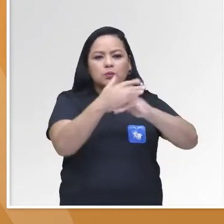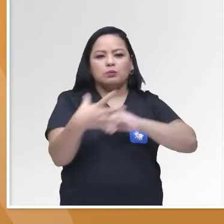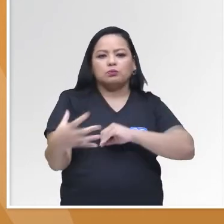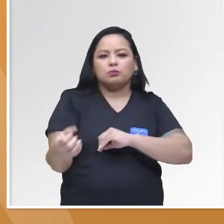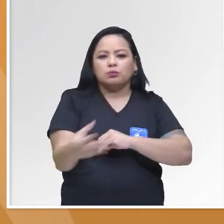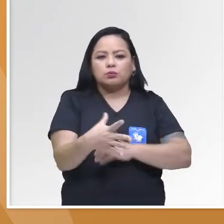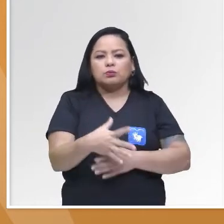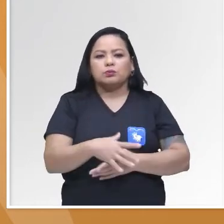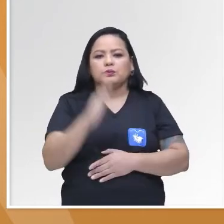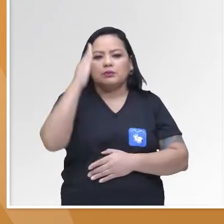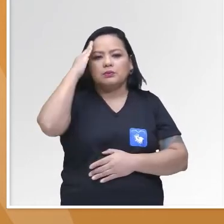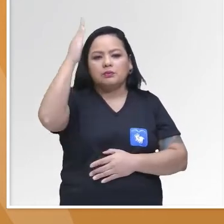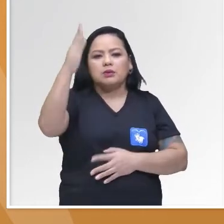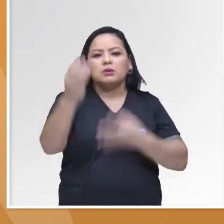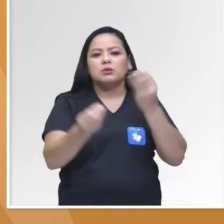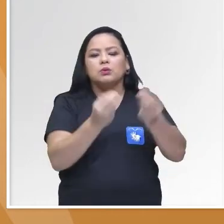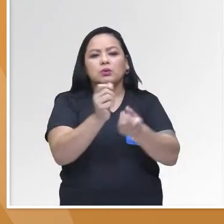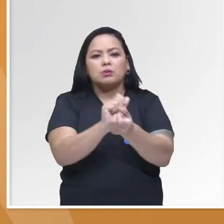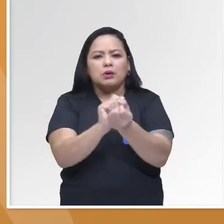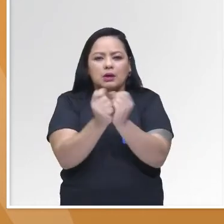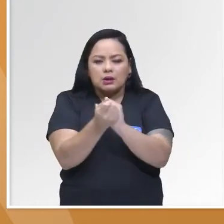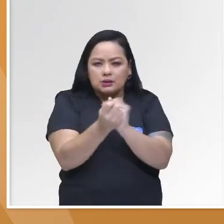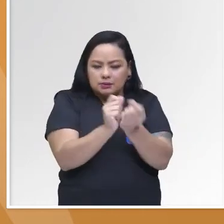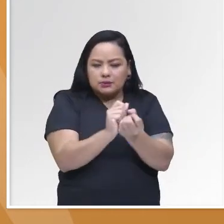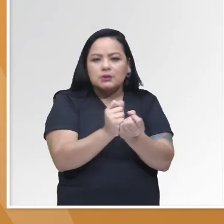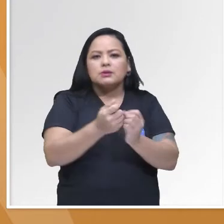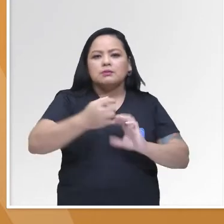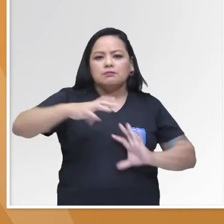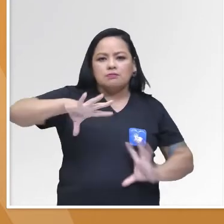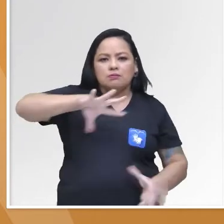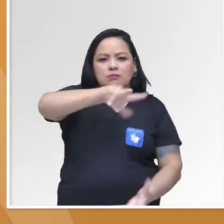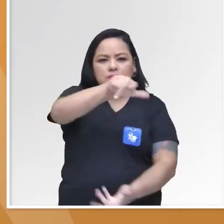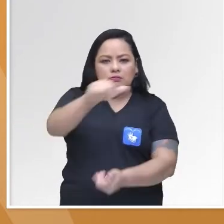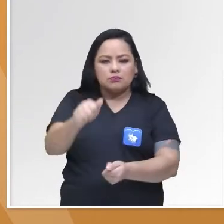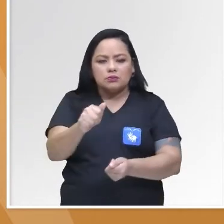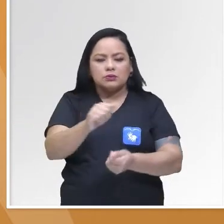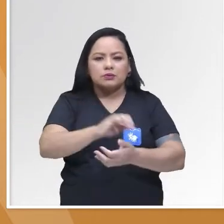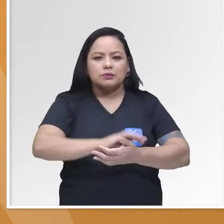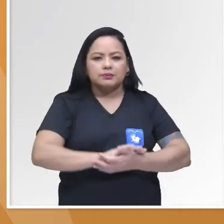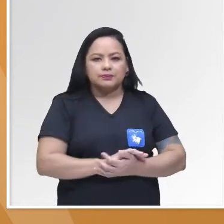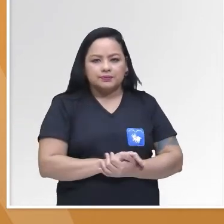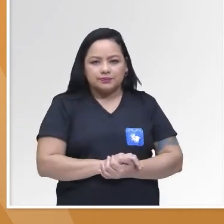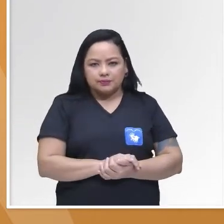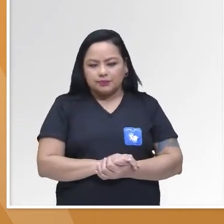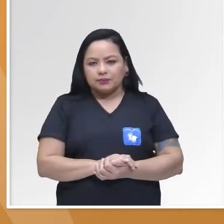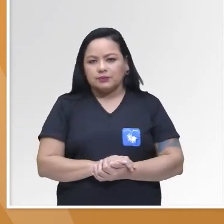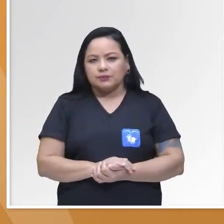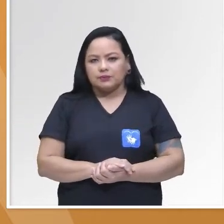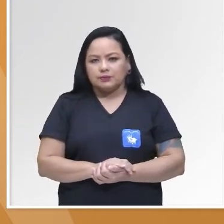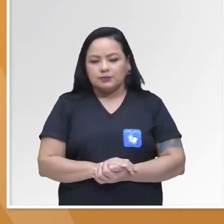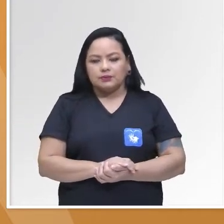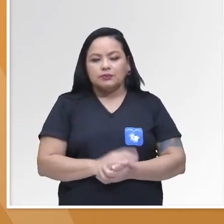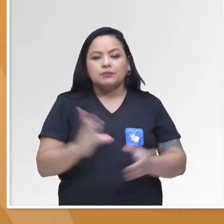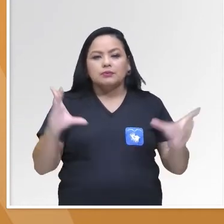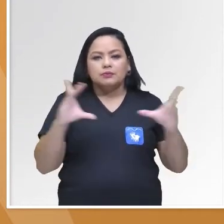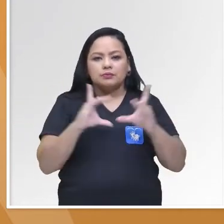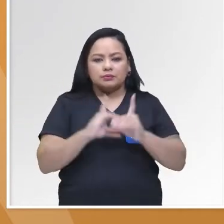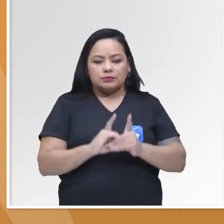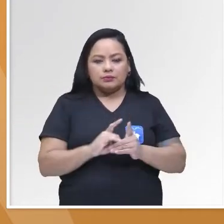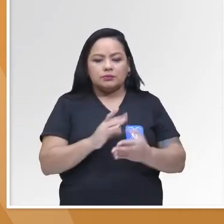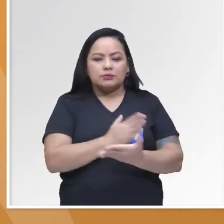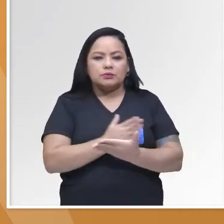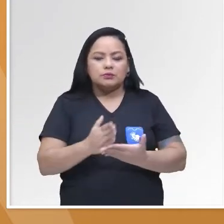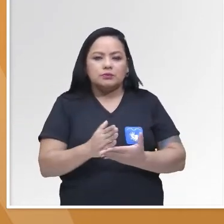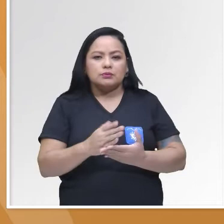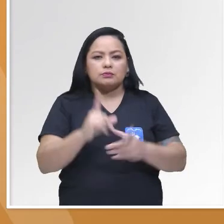moderno sua principal condição de adaptação mundial. A democracia começa